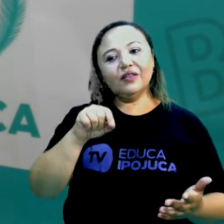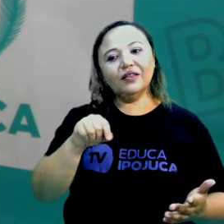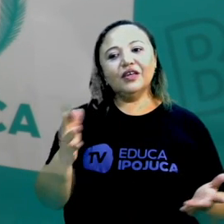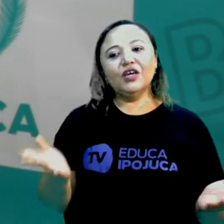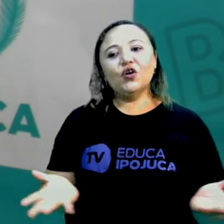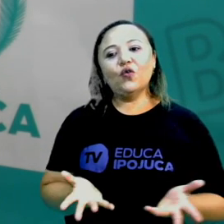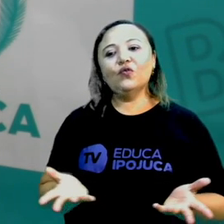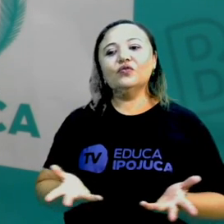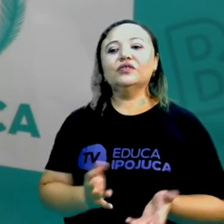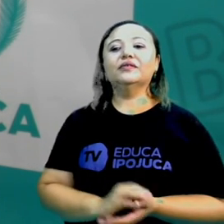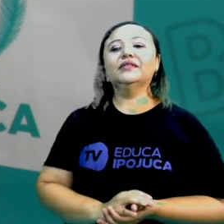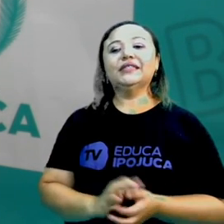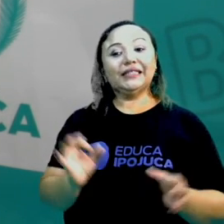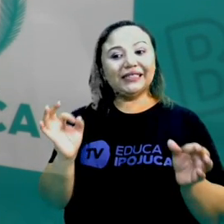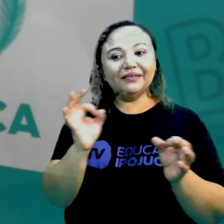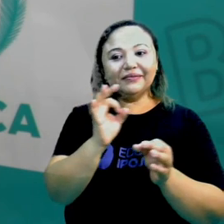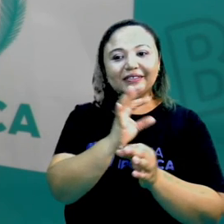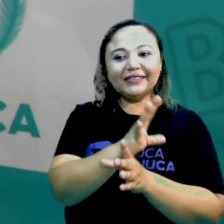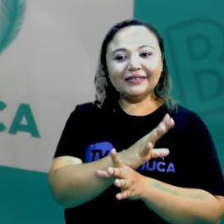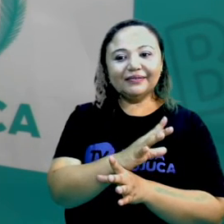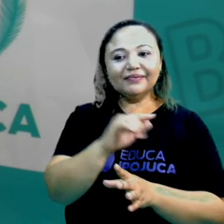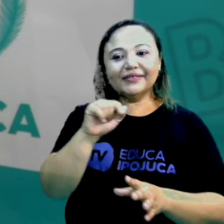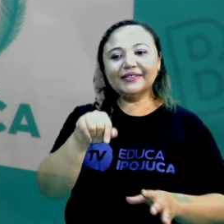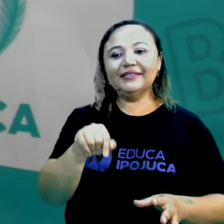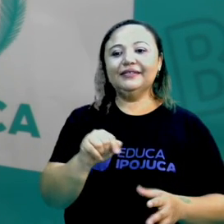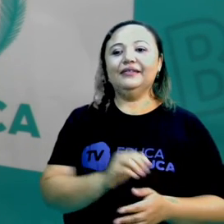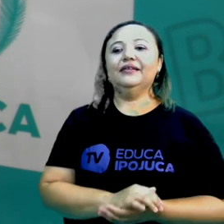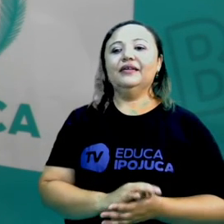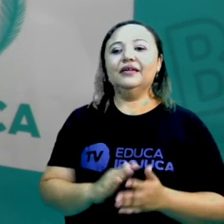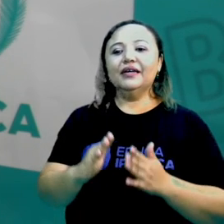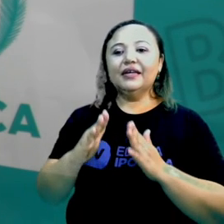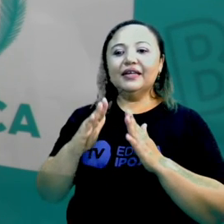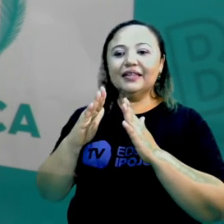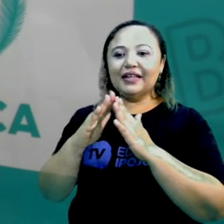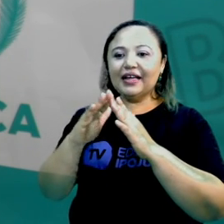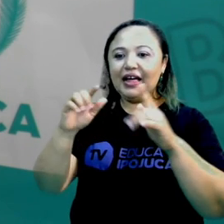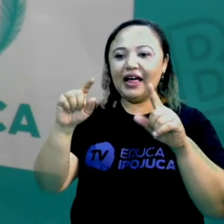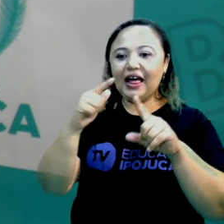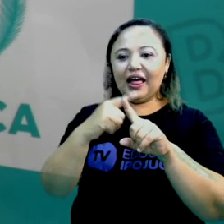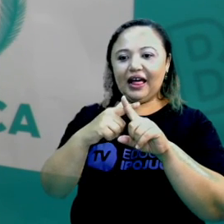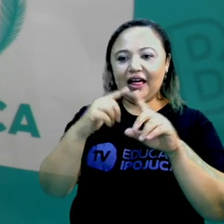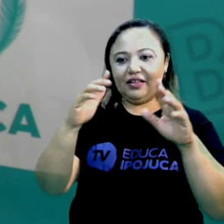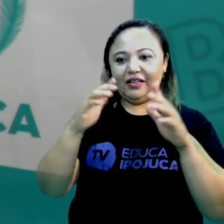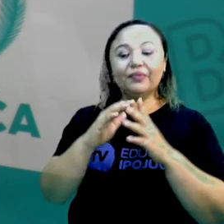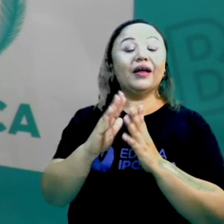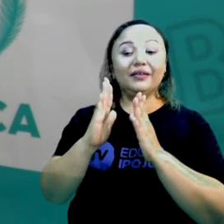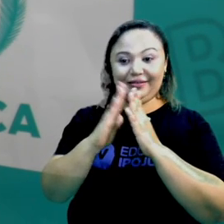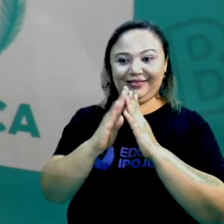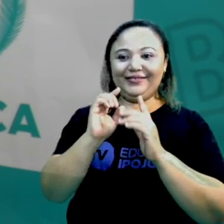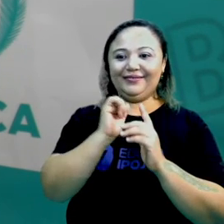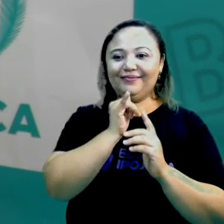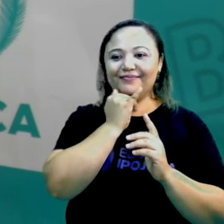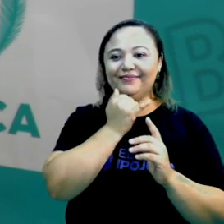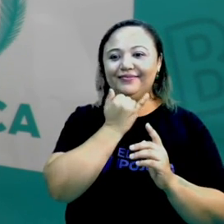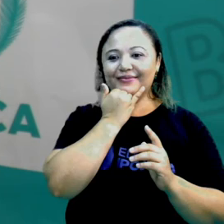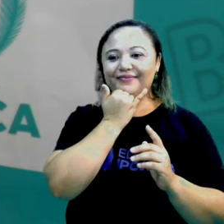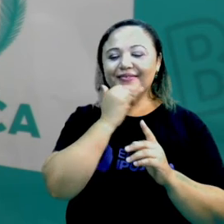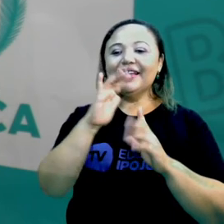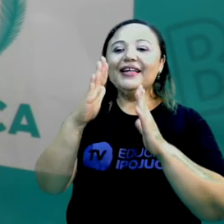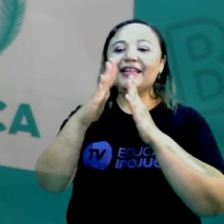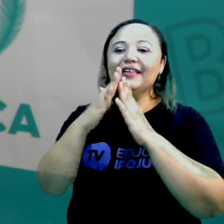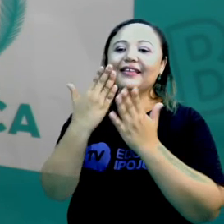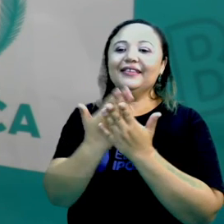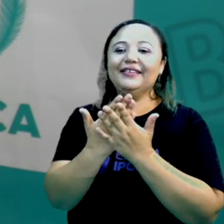aqui, pratiquem na sala de aula, tá? Desafie os seus colegas, o seu